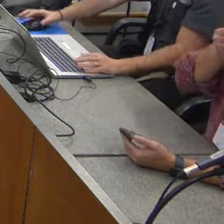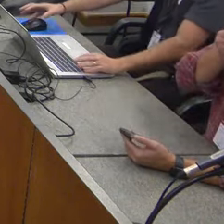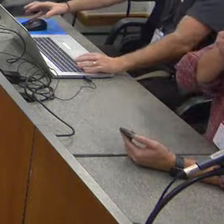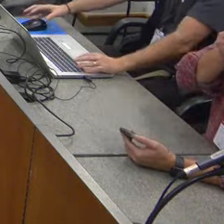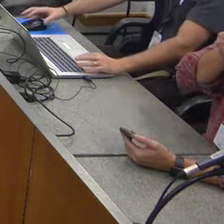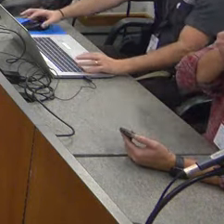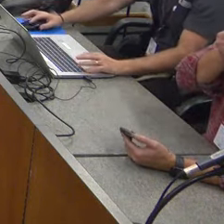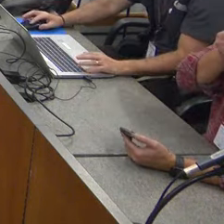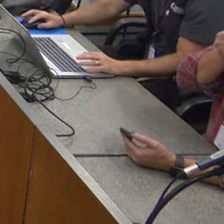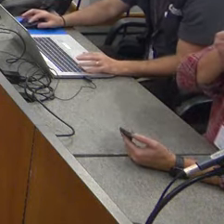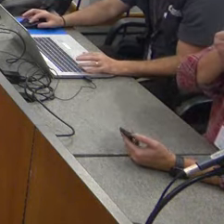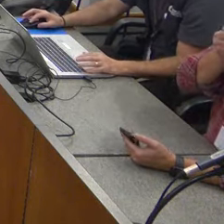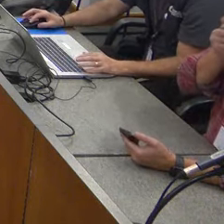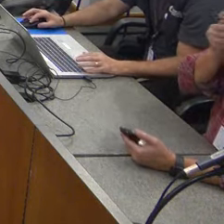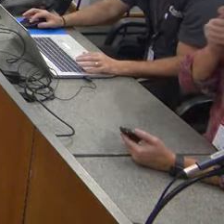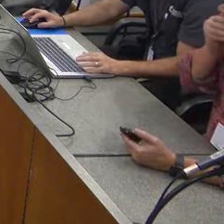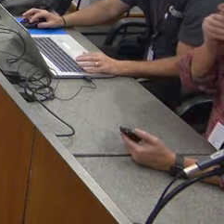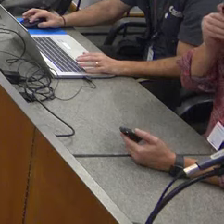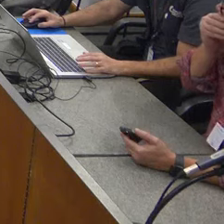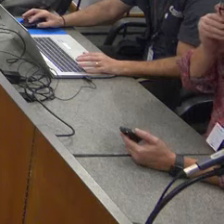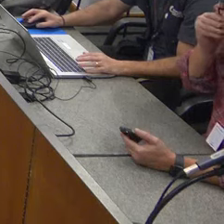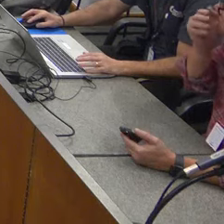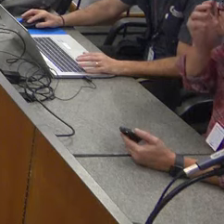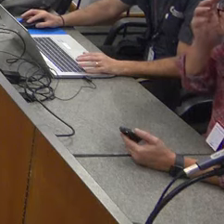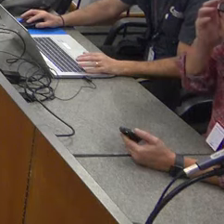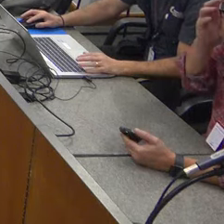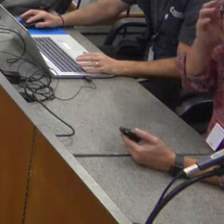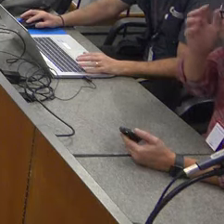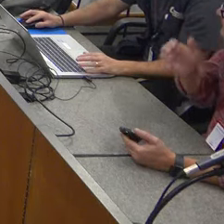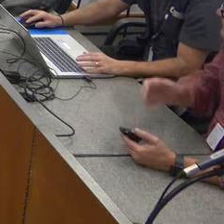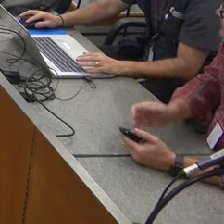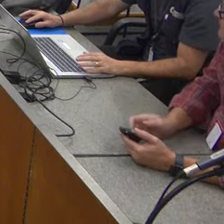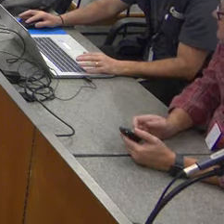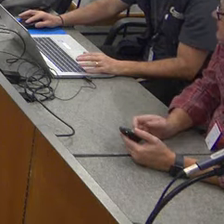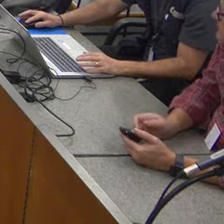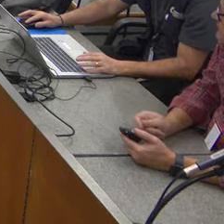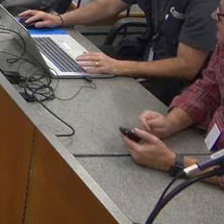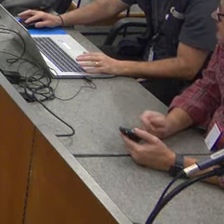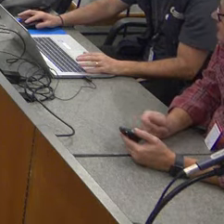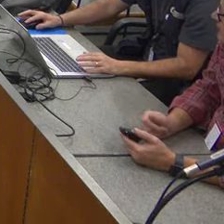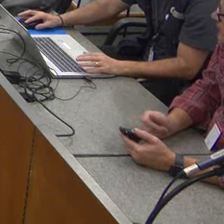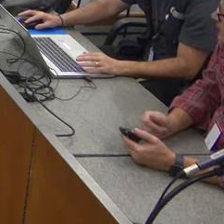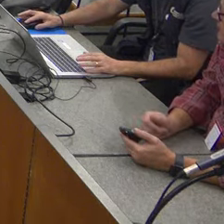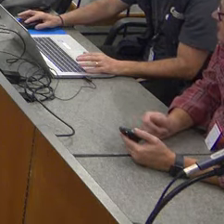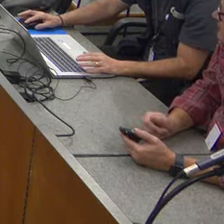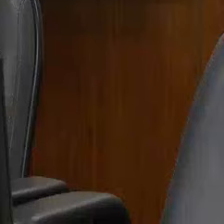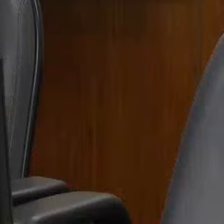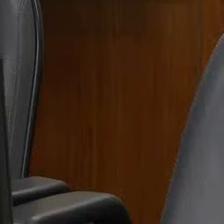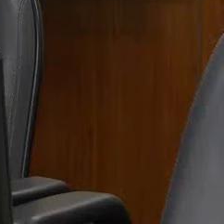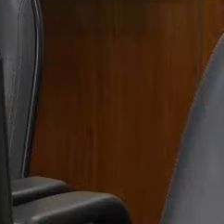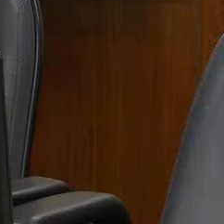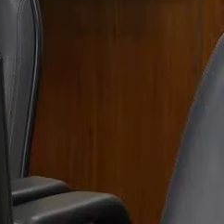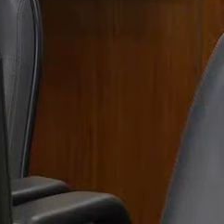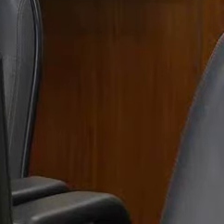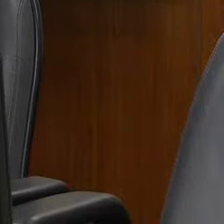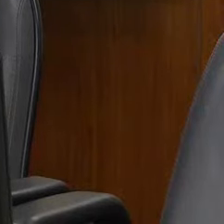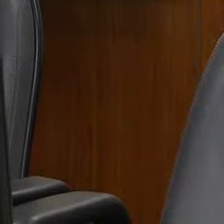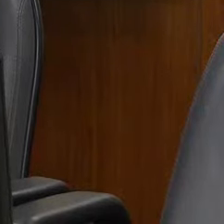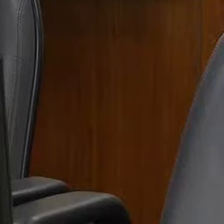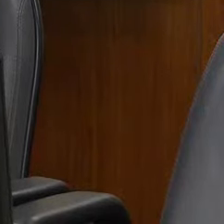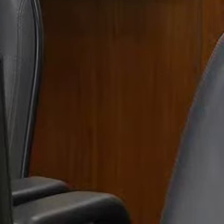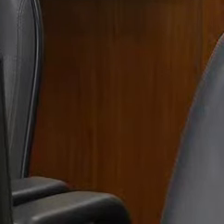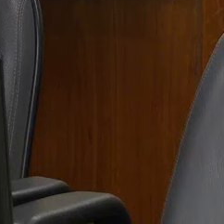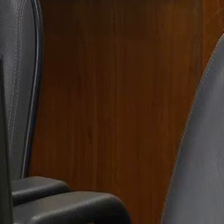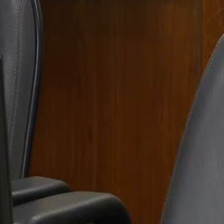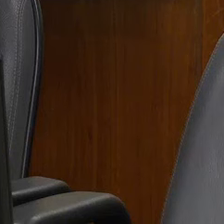Mariana a presidência solicita que a as deputadas e os deputados façam seu registro